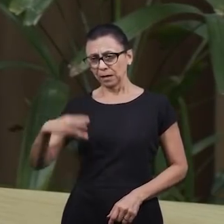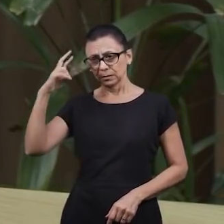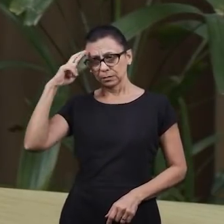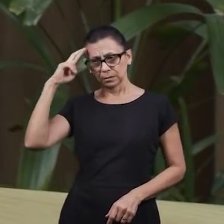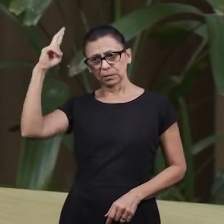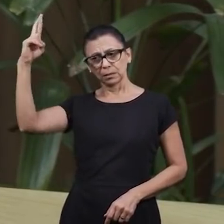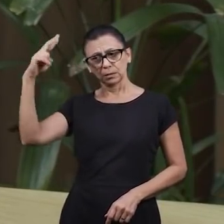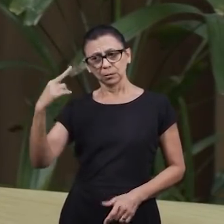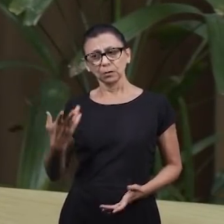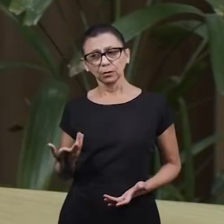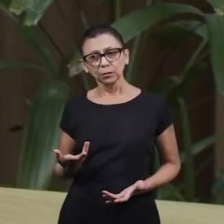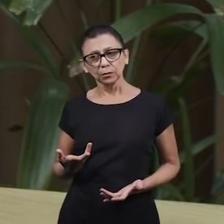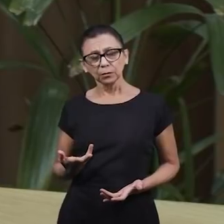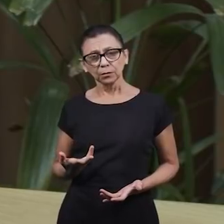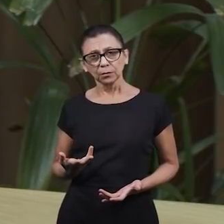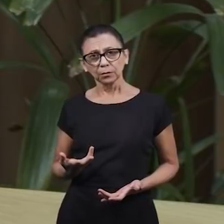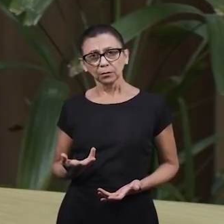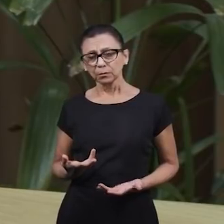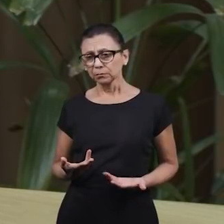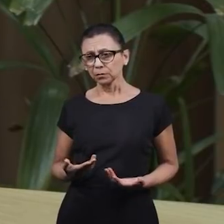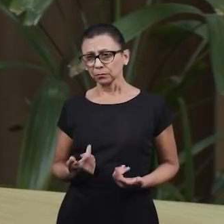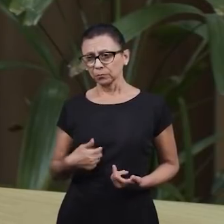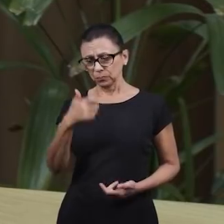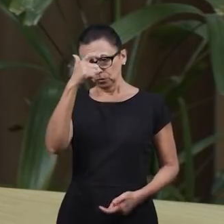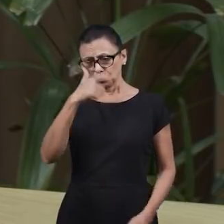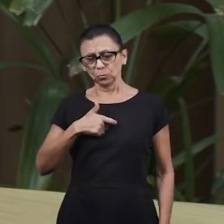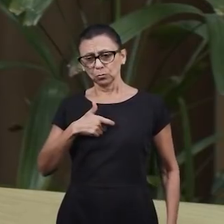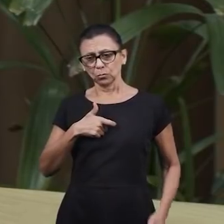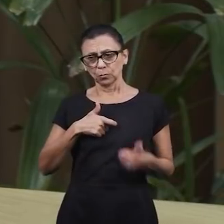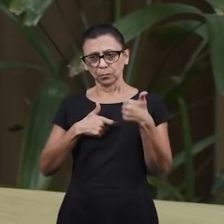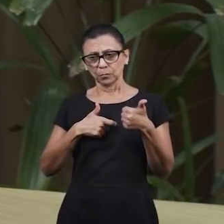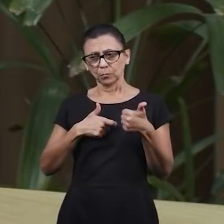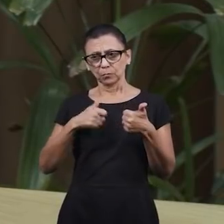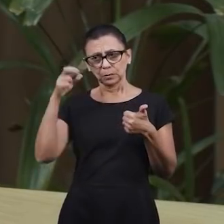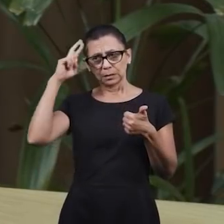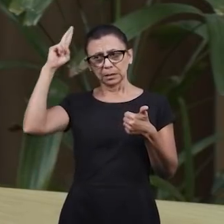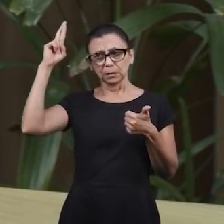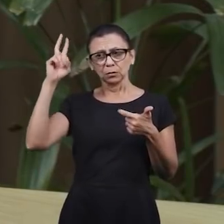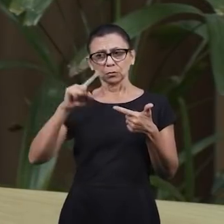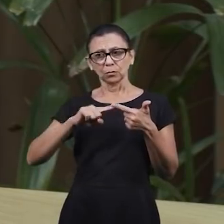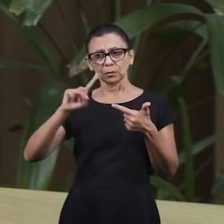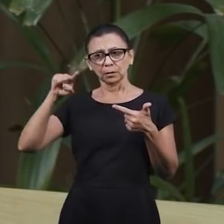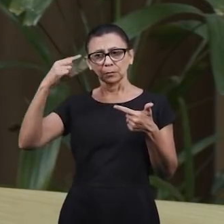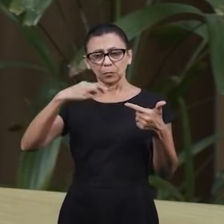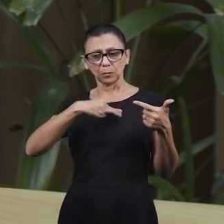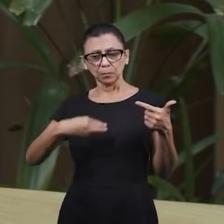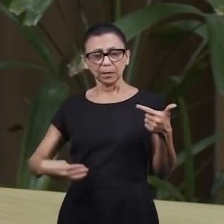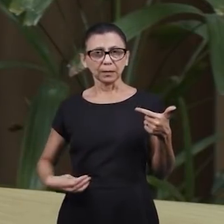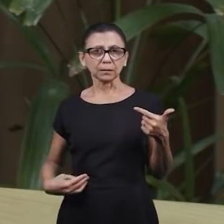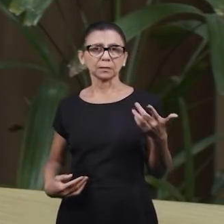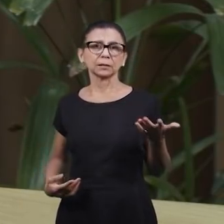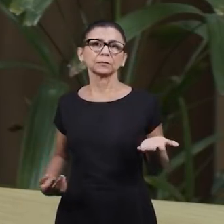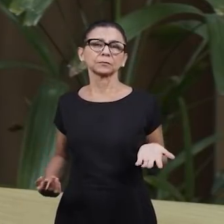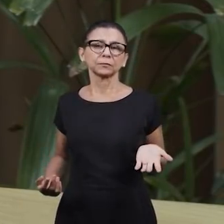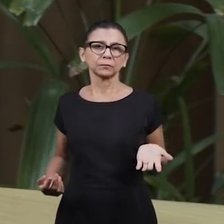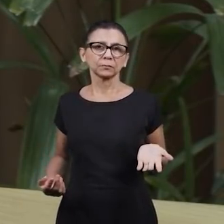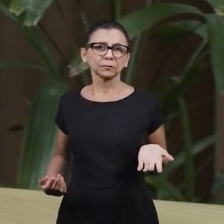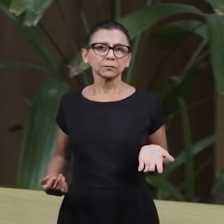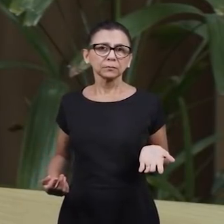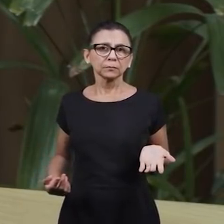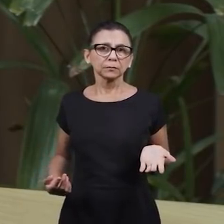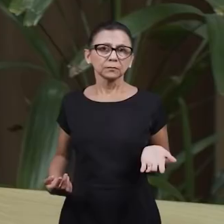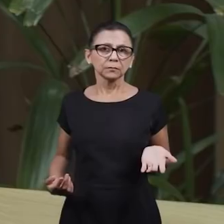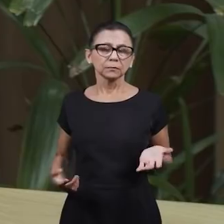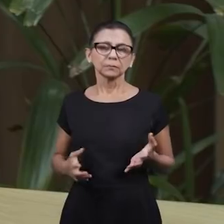inverteu, porque agora ele falando de si mesmo, ele disse: não, eu sou Senhor primeiro e depois sou mestre. Então, assim como